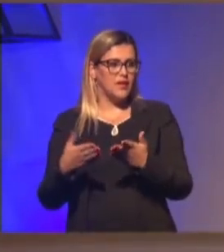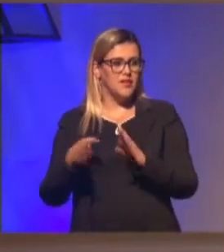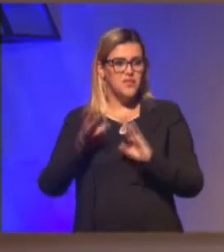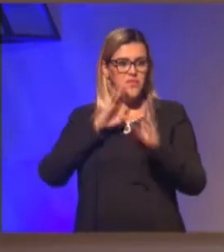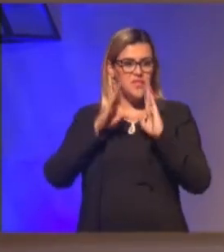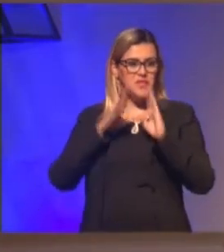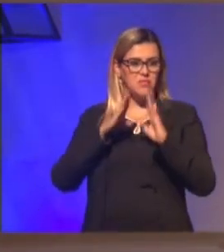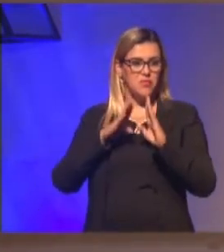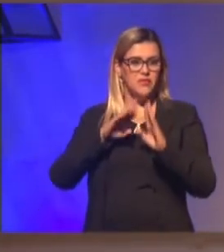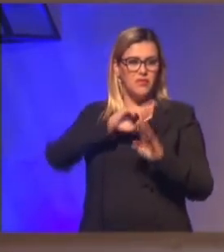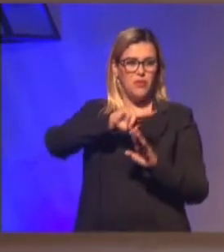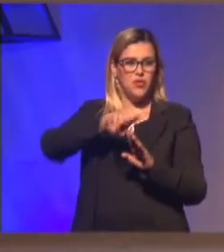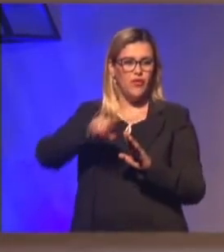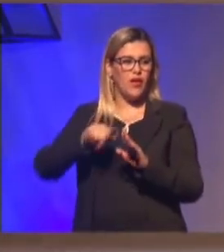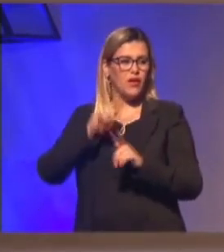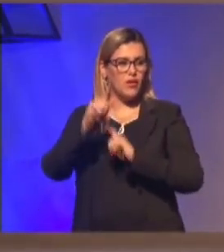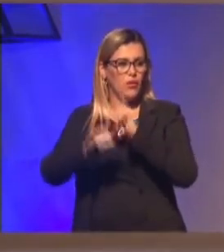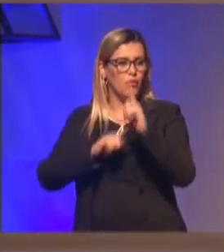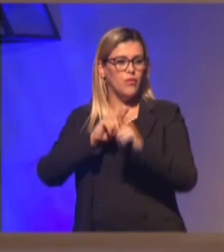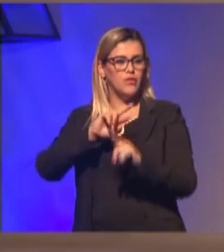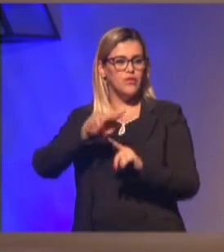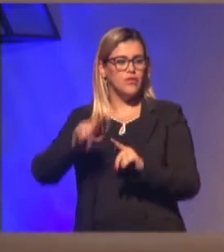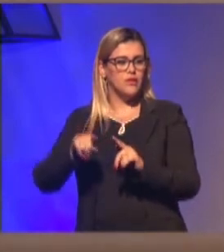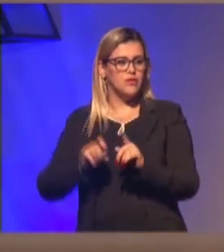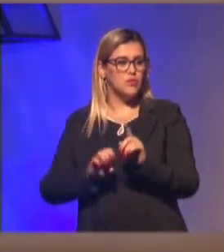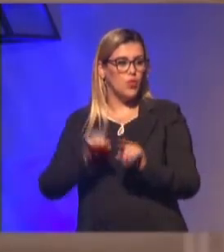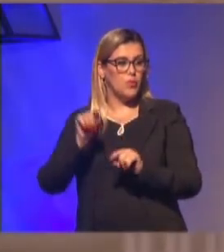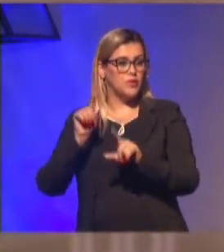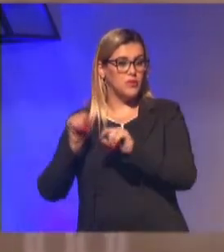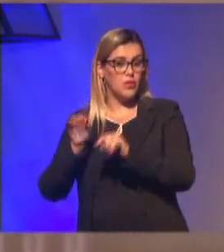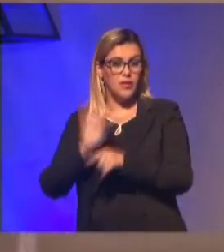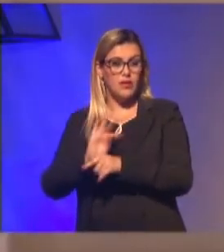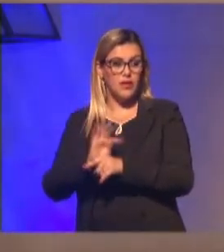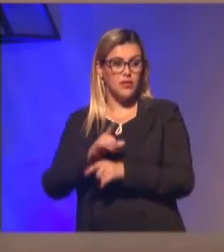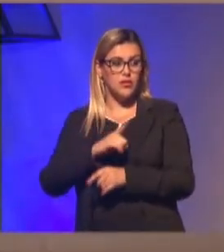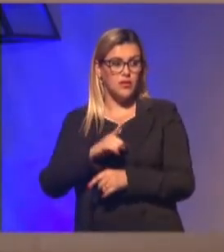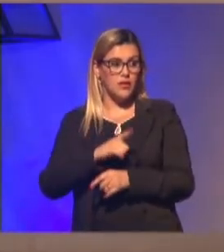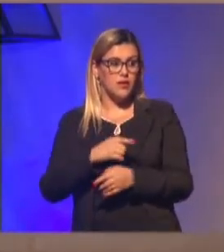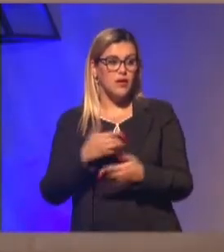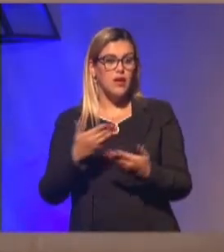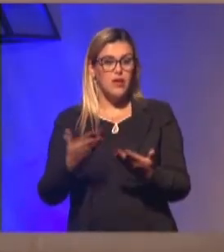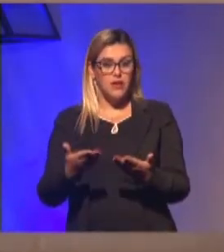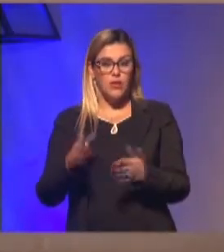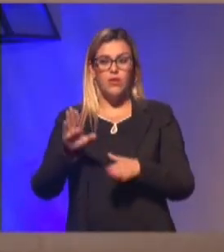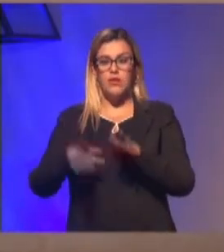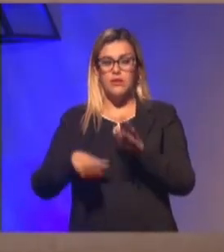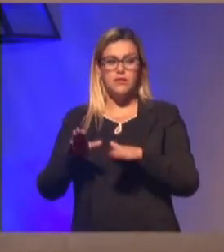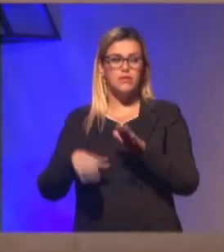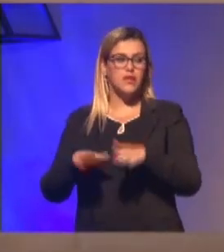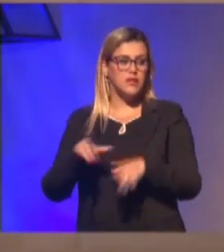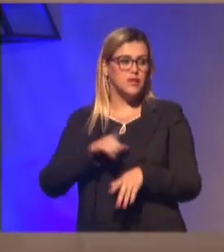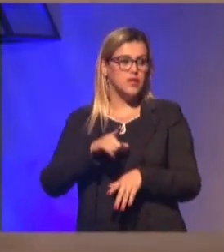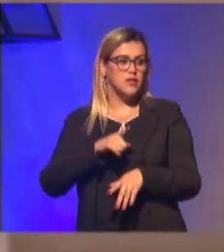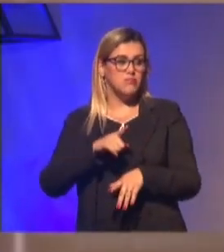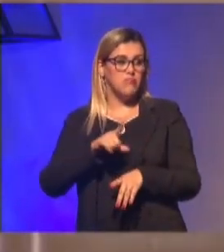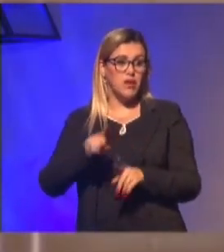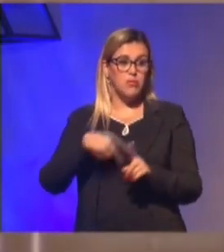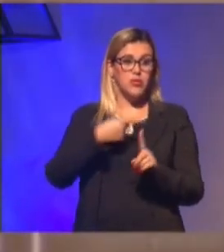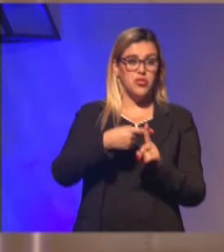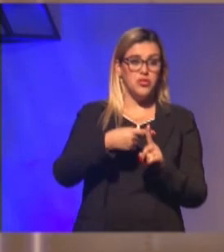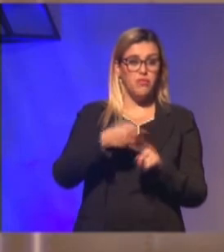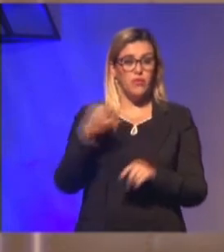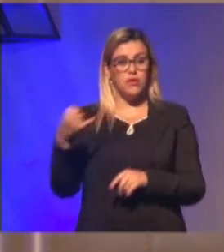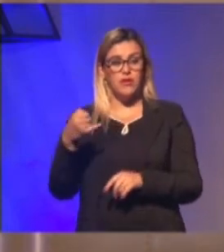aos diferentes recursos e técnicas que a gente tem. Então, muitas vezes, tem um efeito positivo ou não